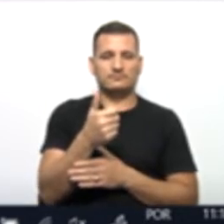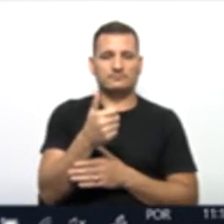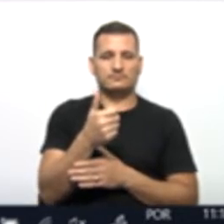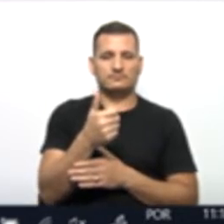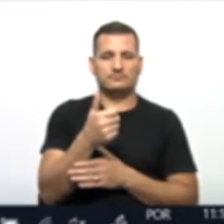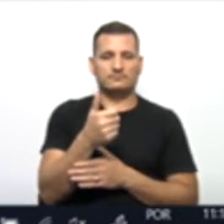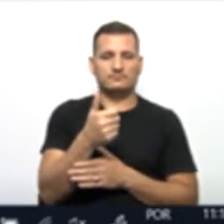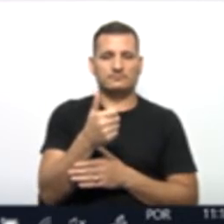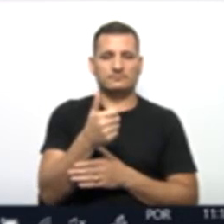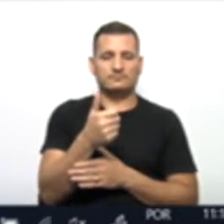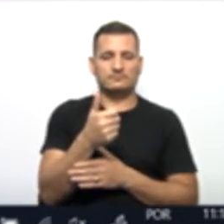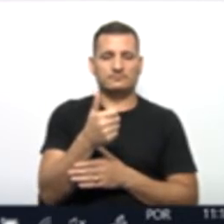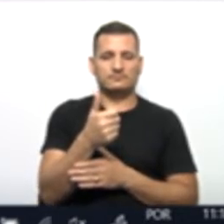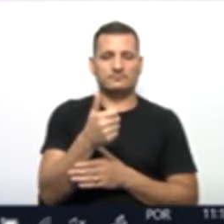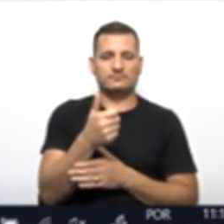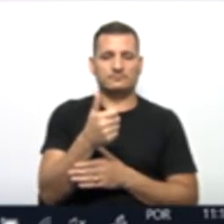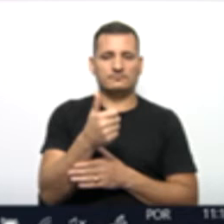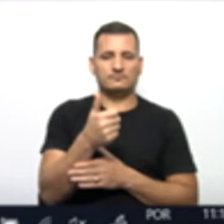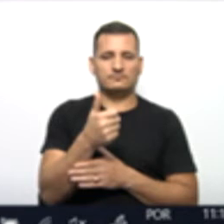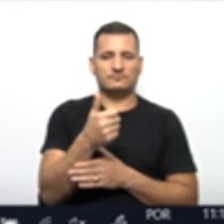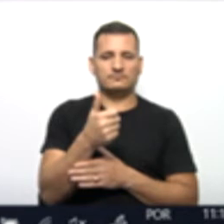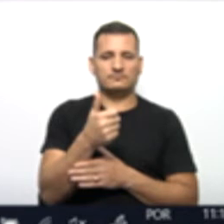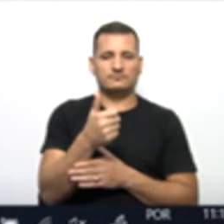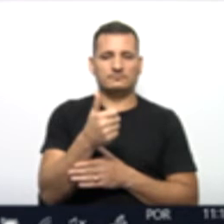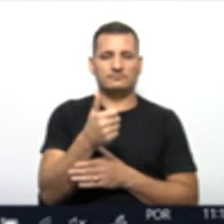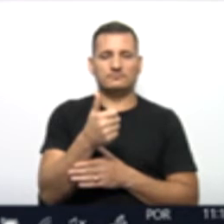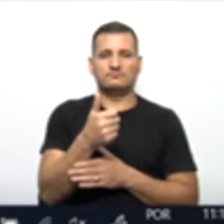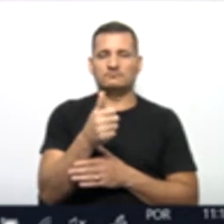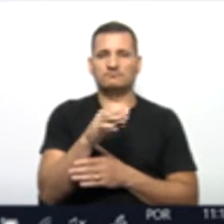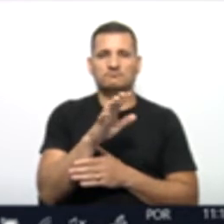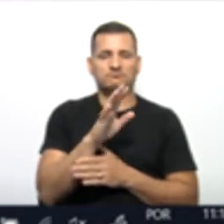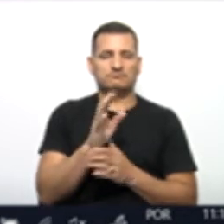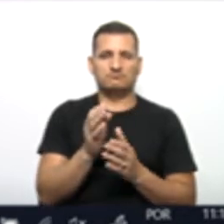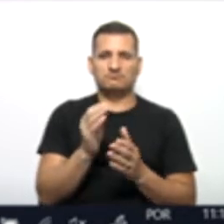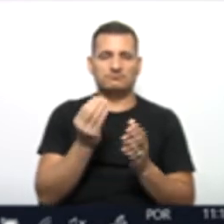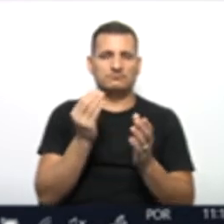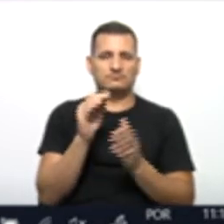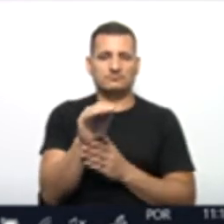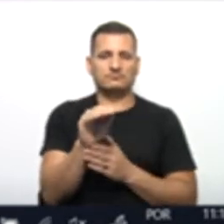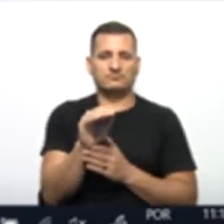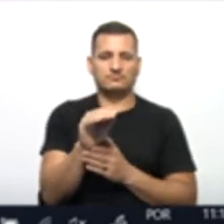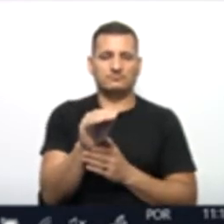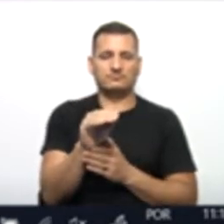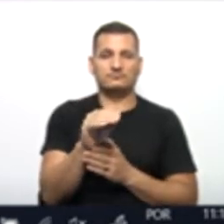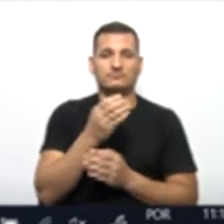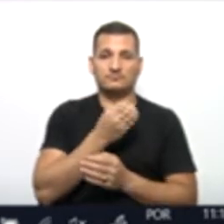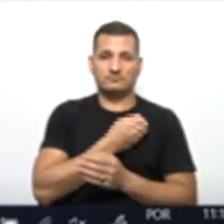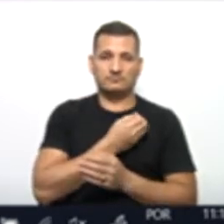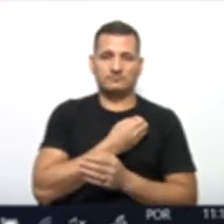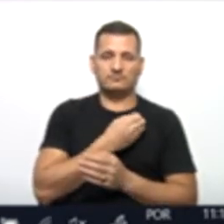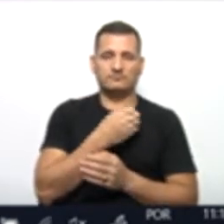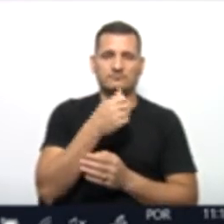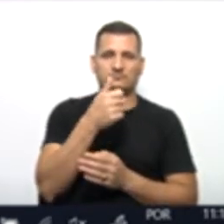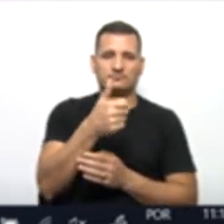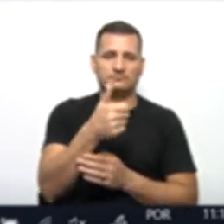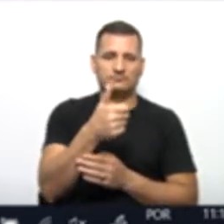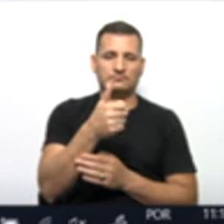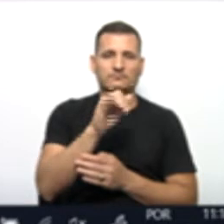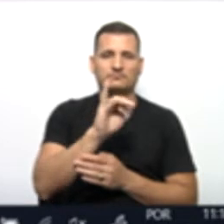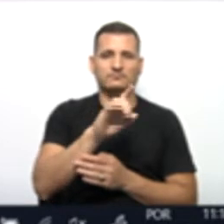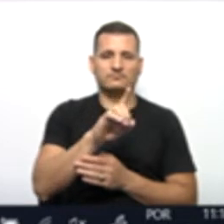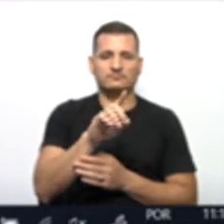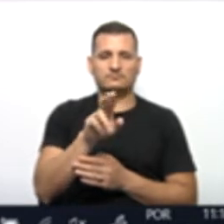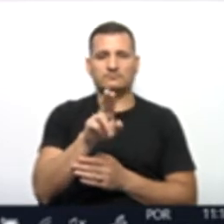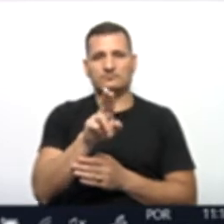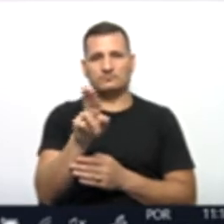da minha tabela ele colocou automaticamente o número de identificação o meu